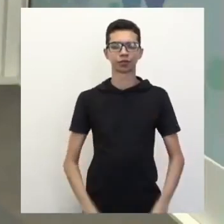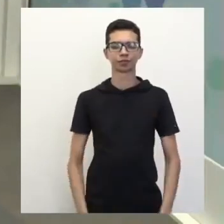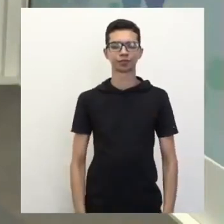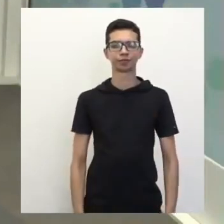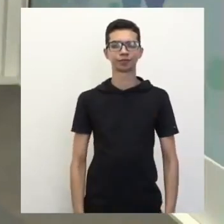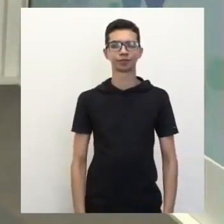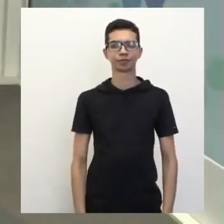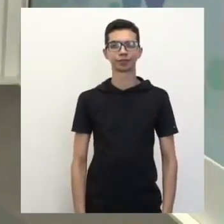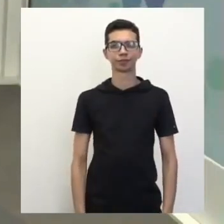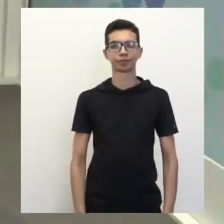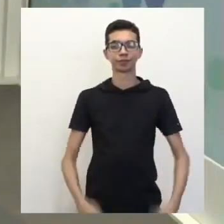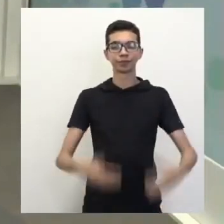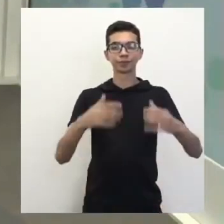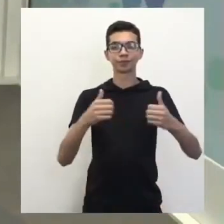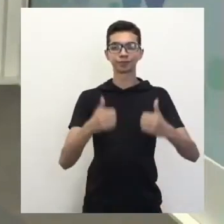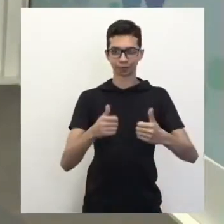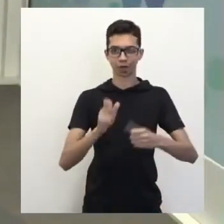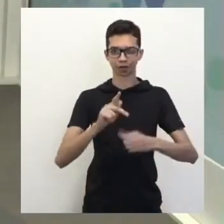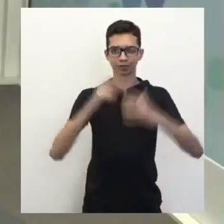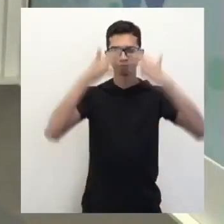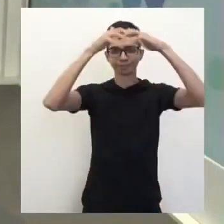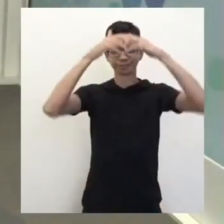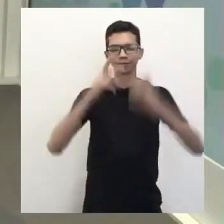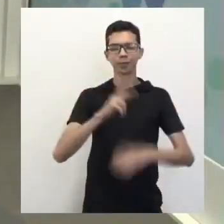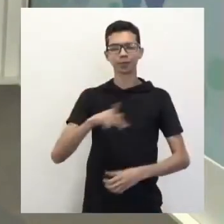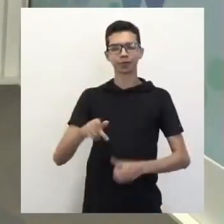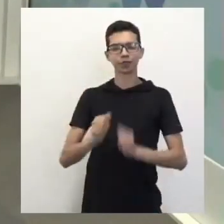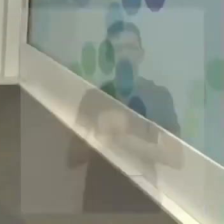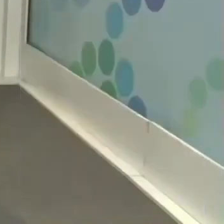nossa reflexão com a professora Márcia. Tá bom, gente?